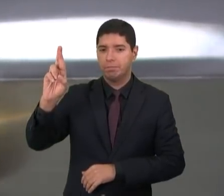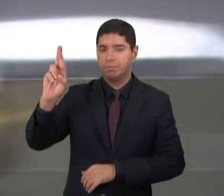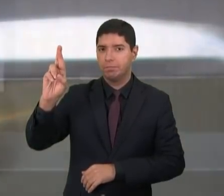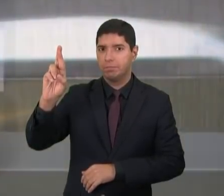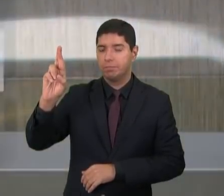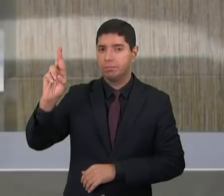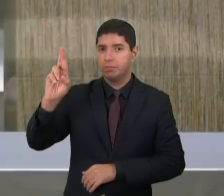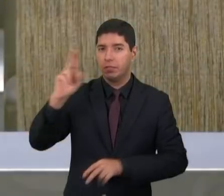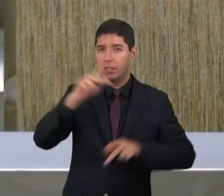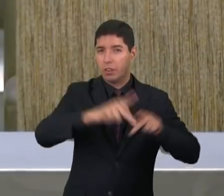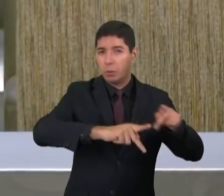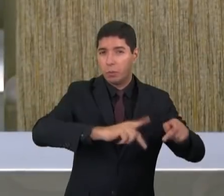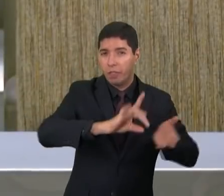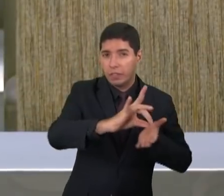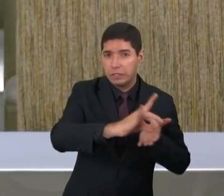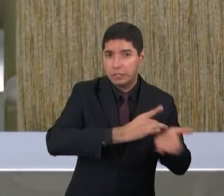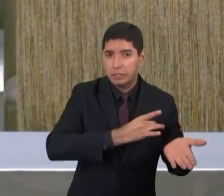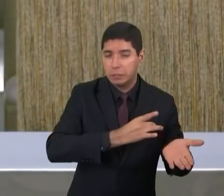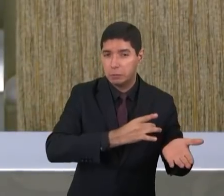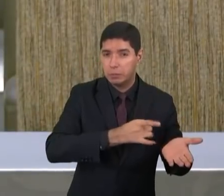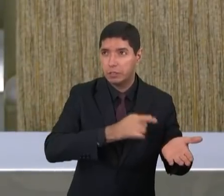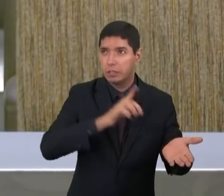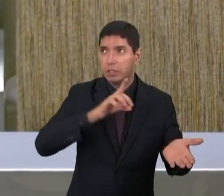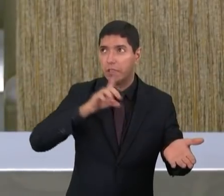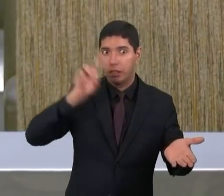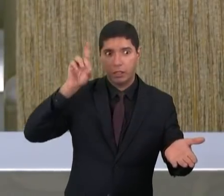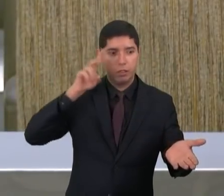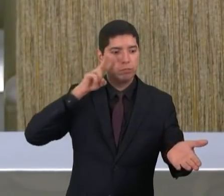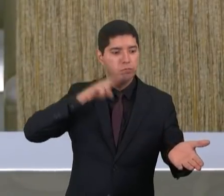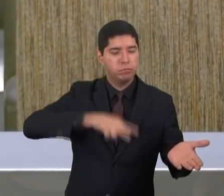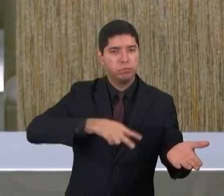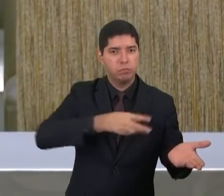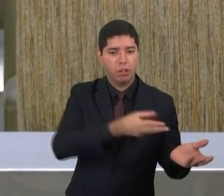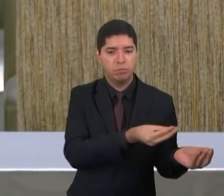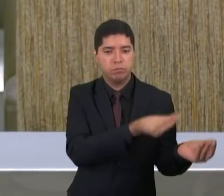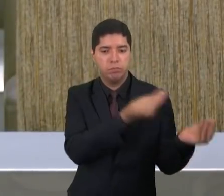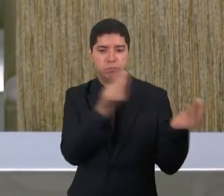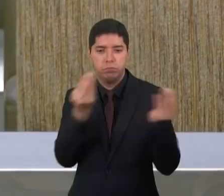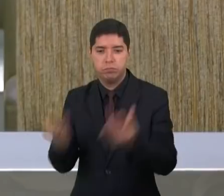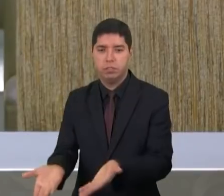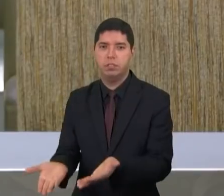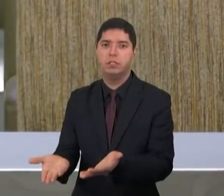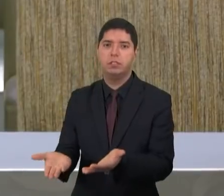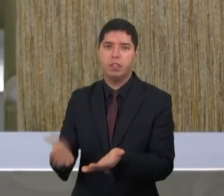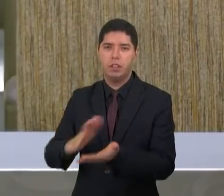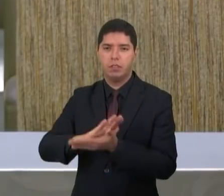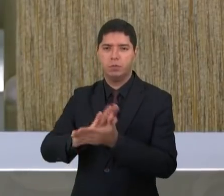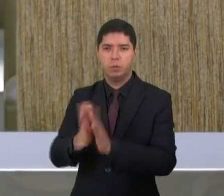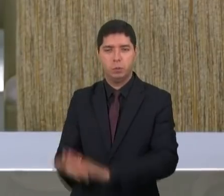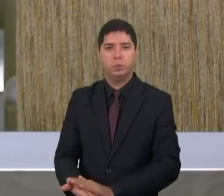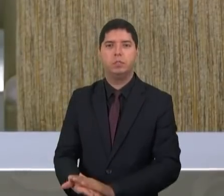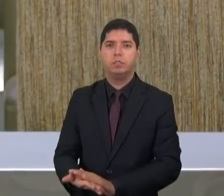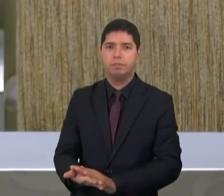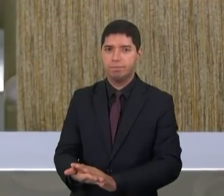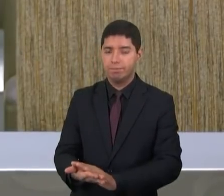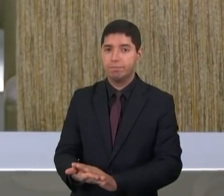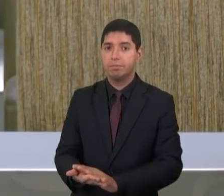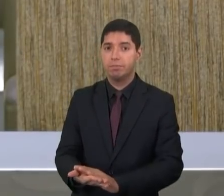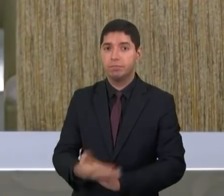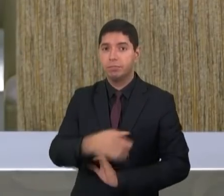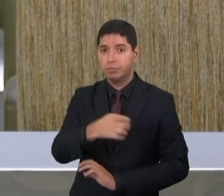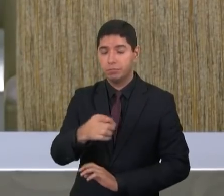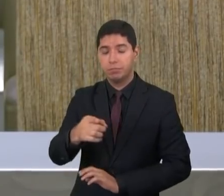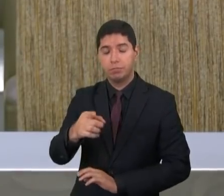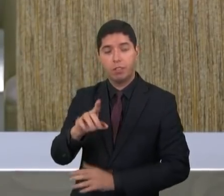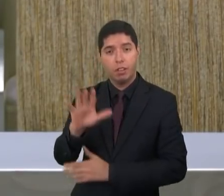entregará os teus inimigos que se levantarem contra ti, feridos diante de ti. Levanta a tua mão